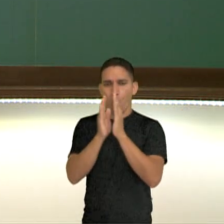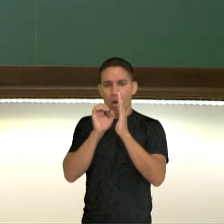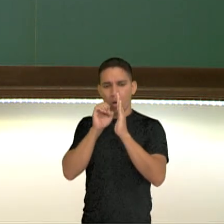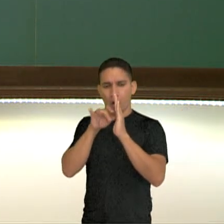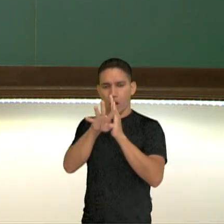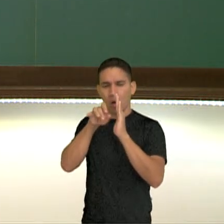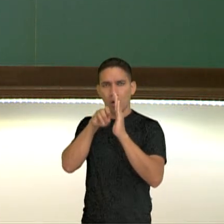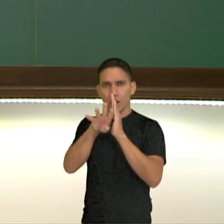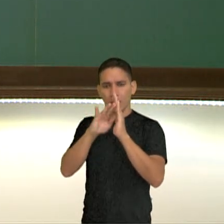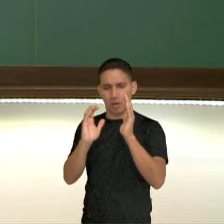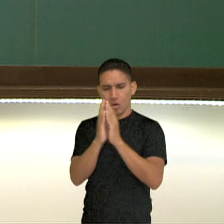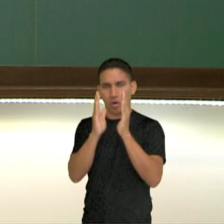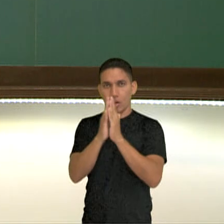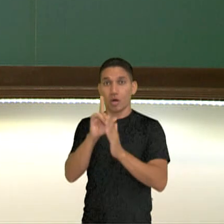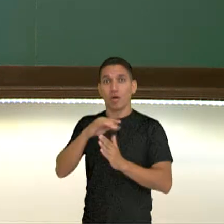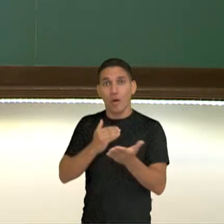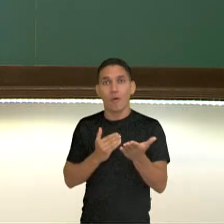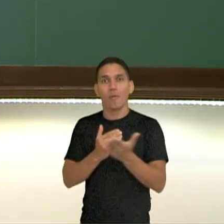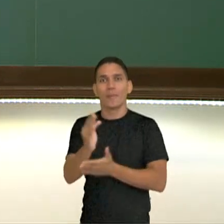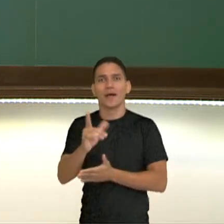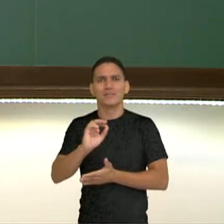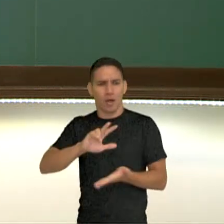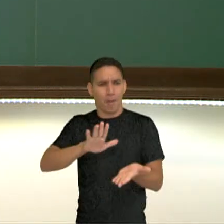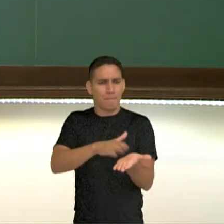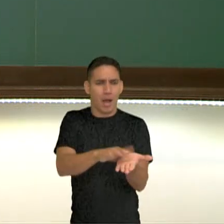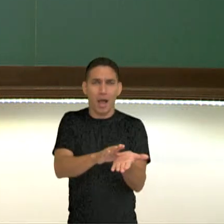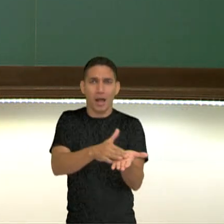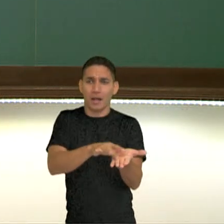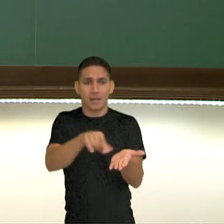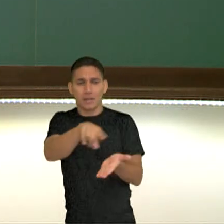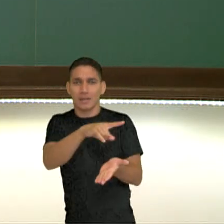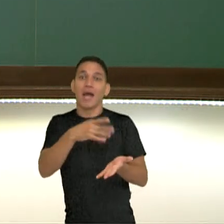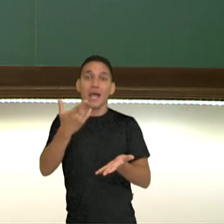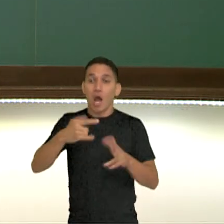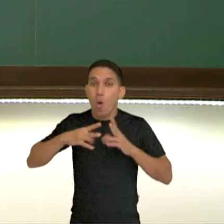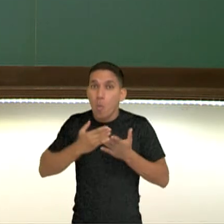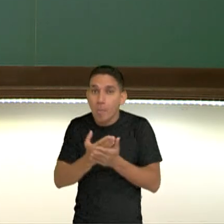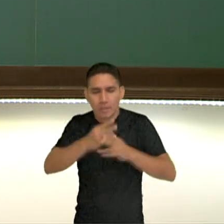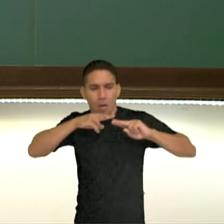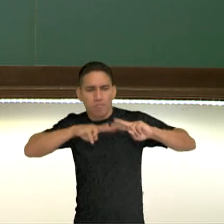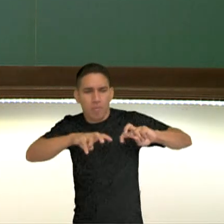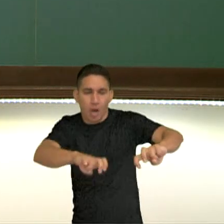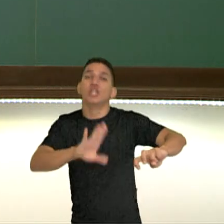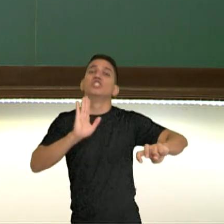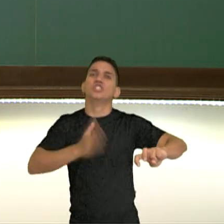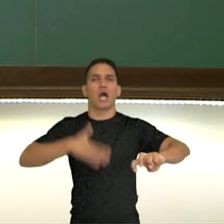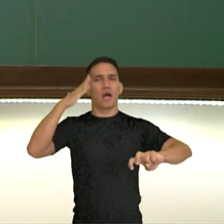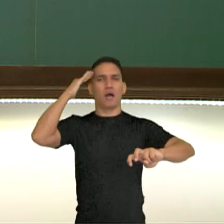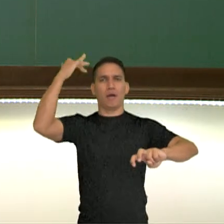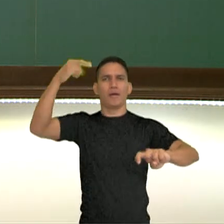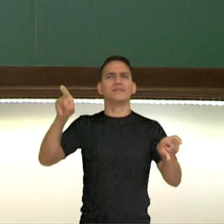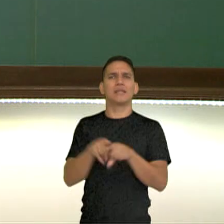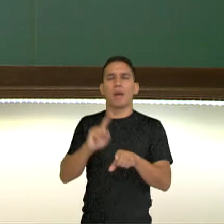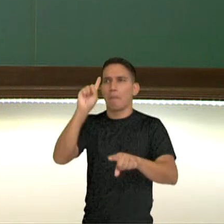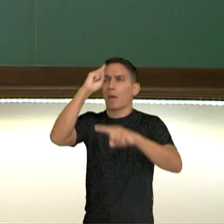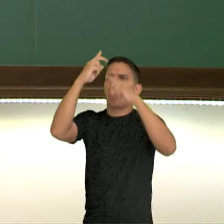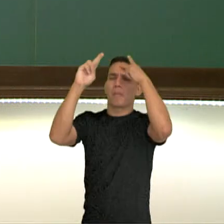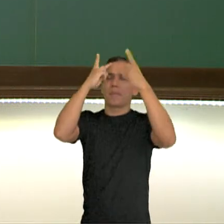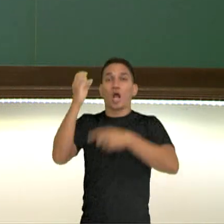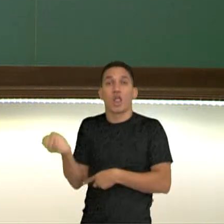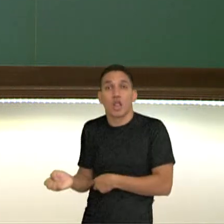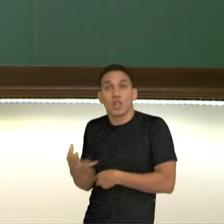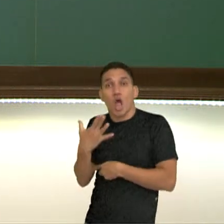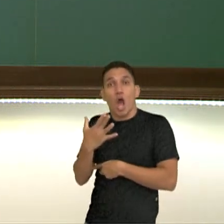tempo nessa percussão até que entra samba Ele eles exploraram músicas conhecidas também criam novas possibilidades de